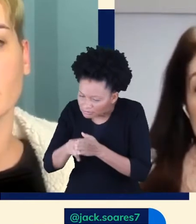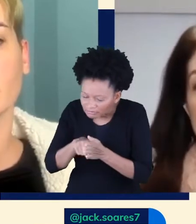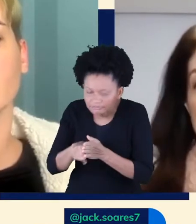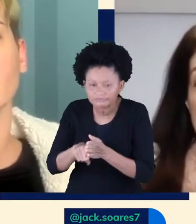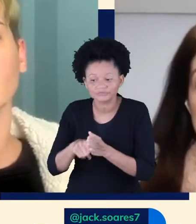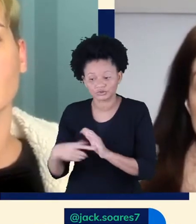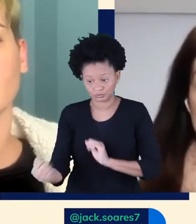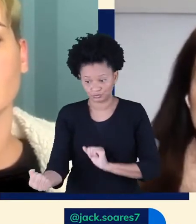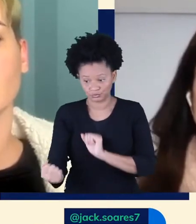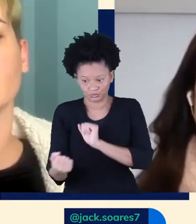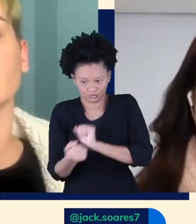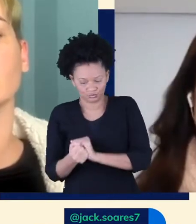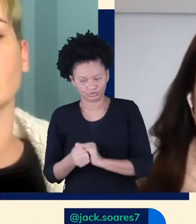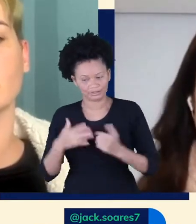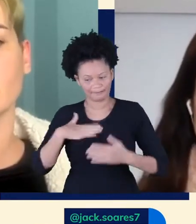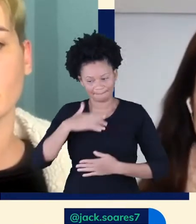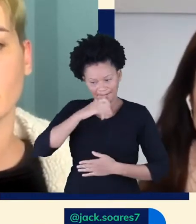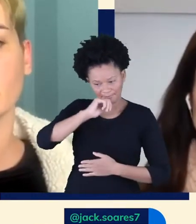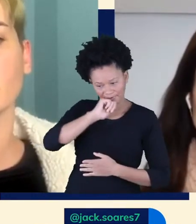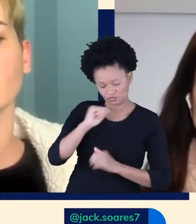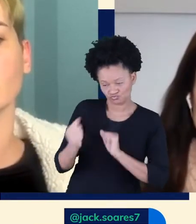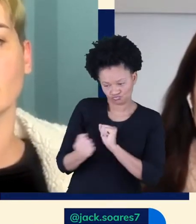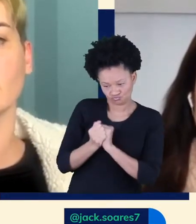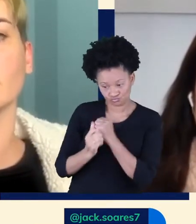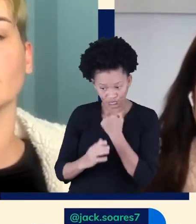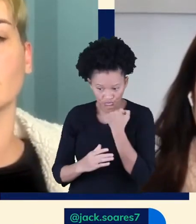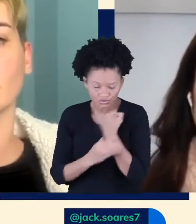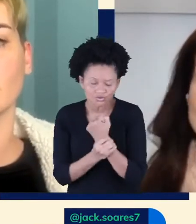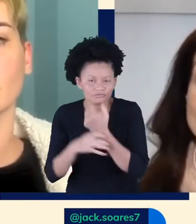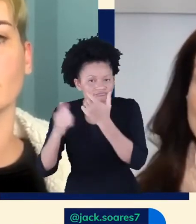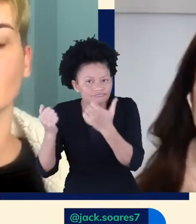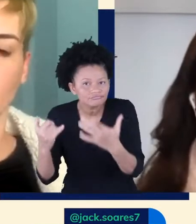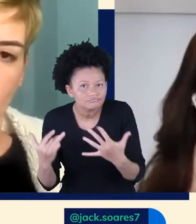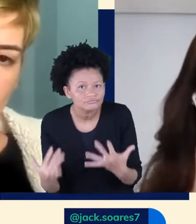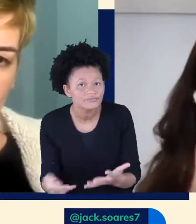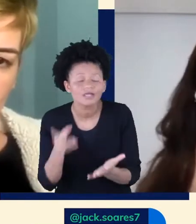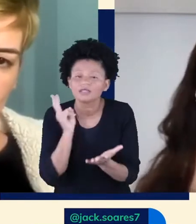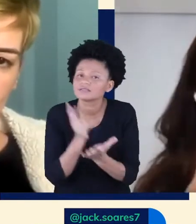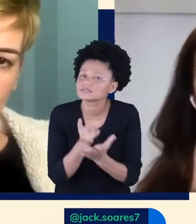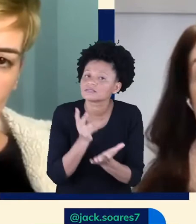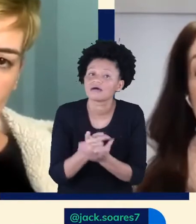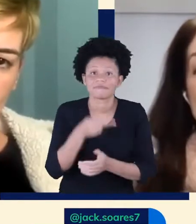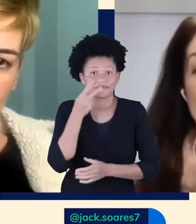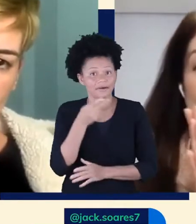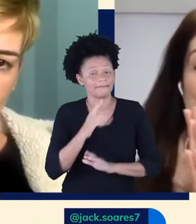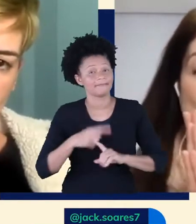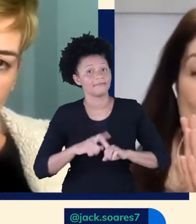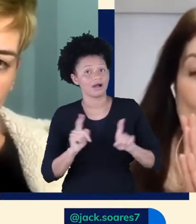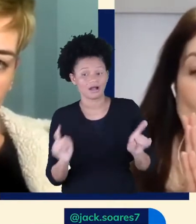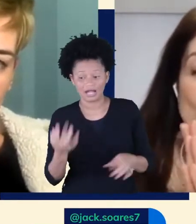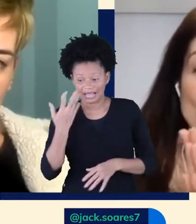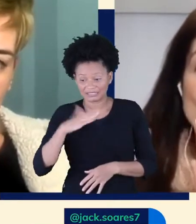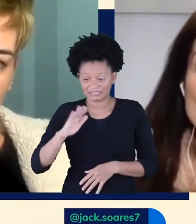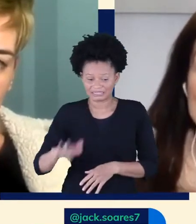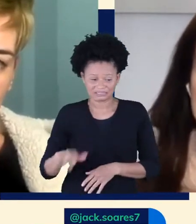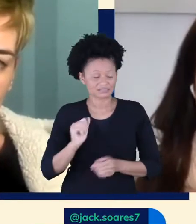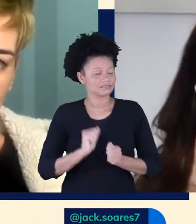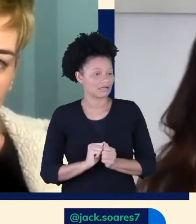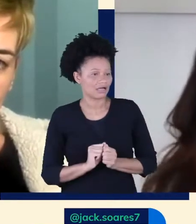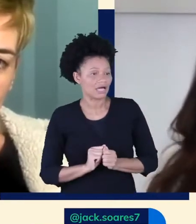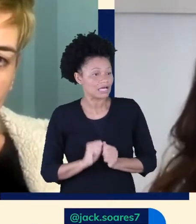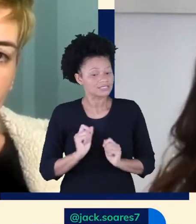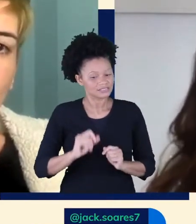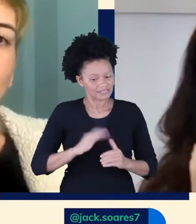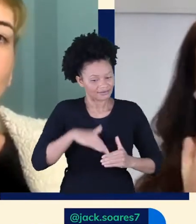na companhia de um adulto, a mamãe vai estar contigo, né? E sempre tem que falar. Agora, a criança não vai ficar com medo se isso for um